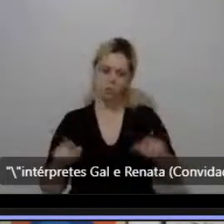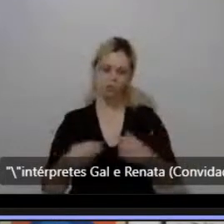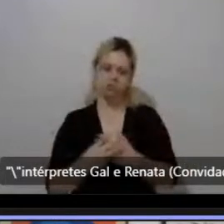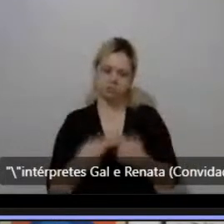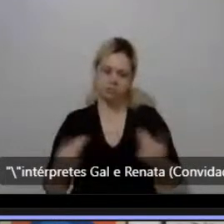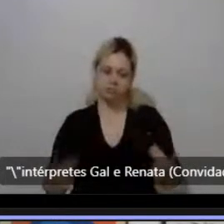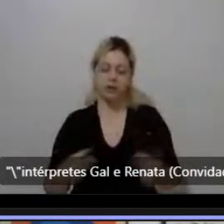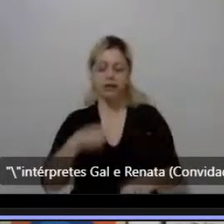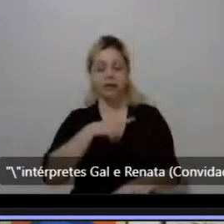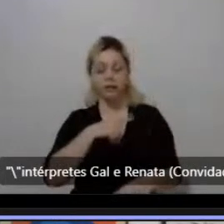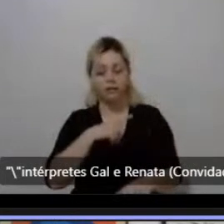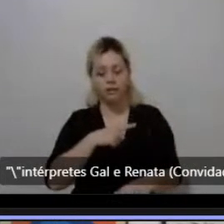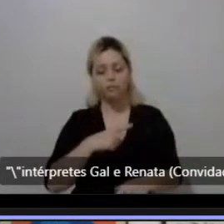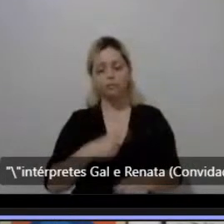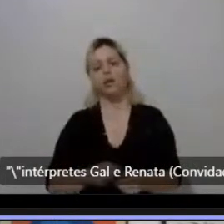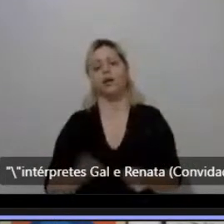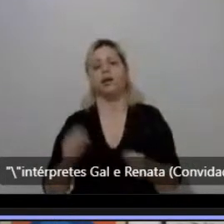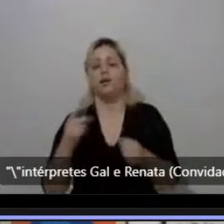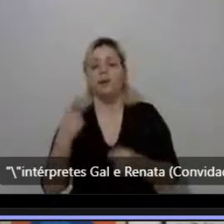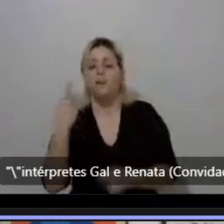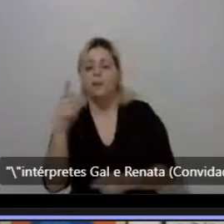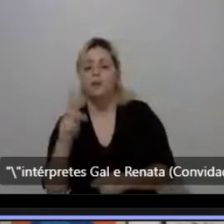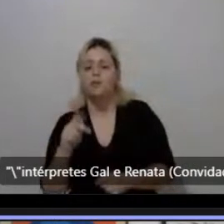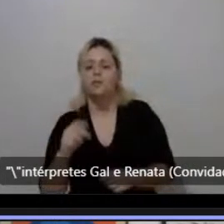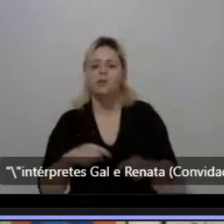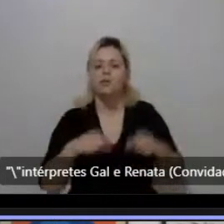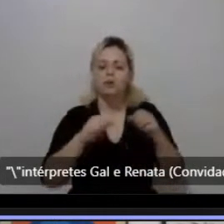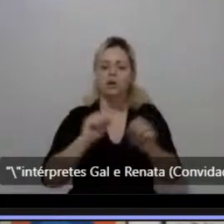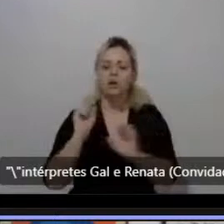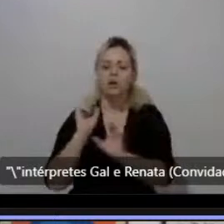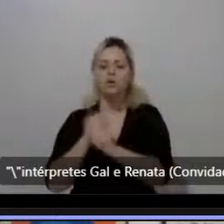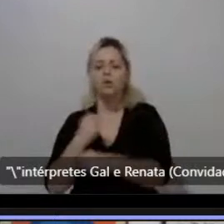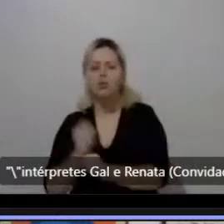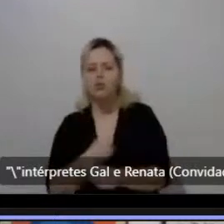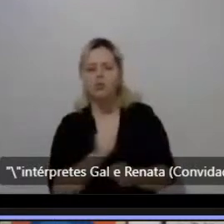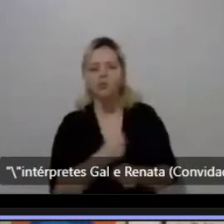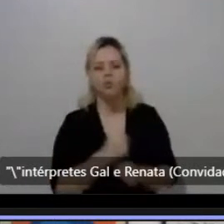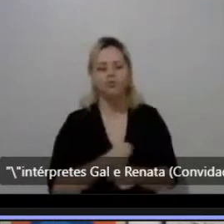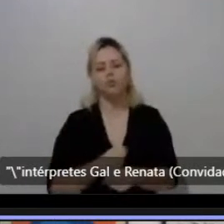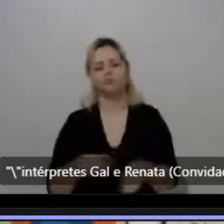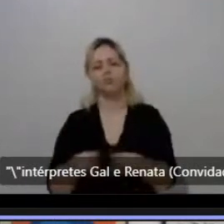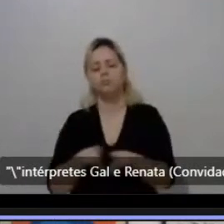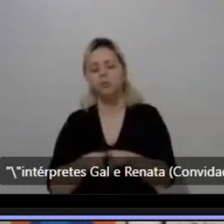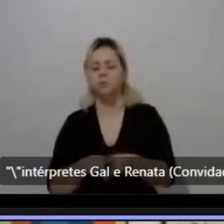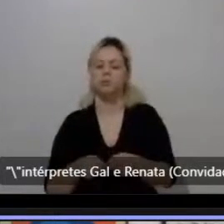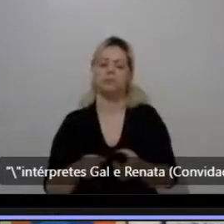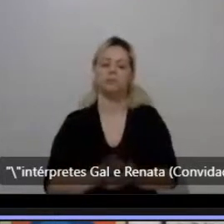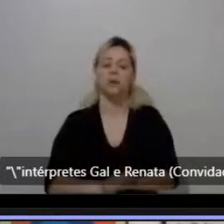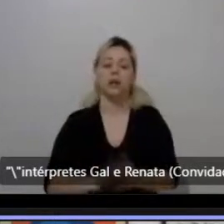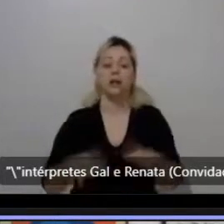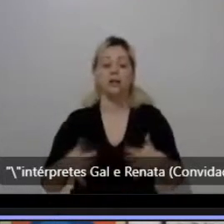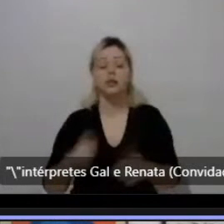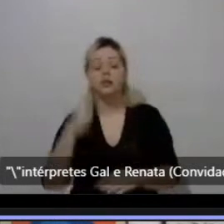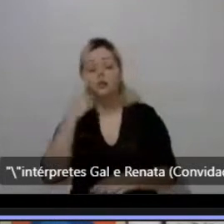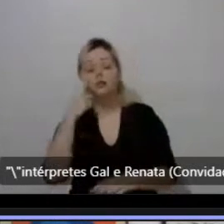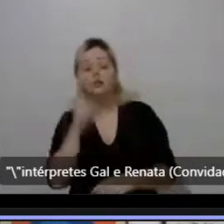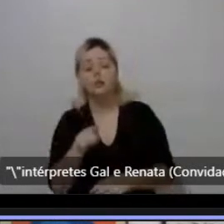tempo, a instauração das reformas e políticas de cunho liberal, né, muito pautados aí pelo Consenso de Washington. Então, a gente vive um